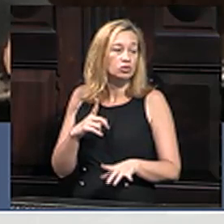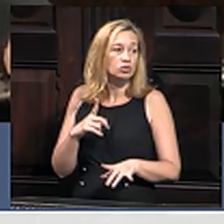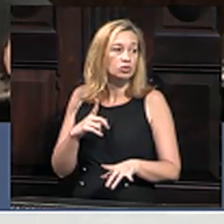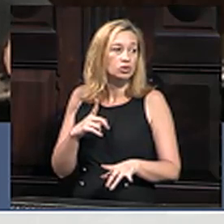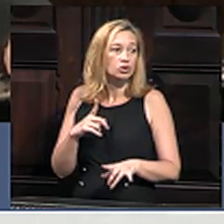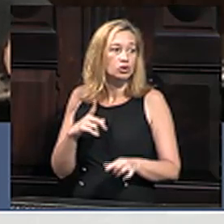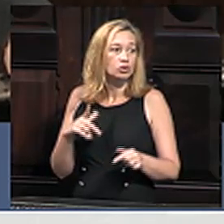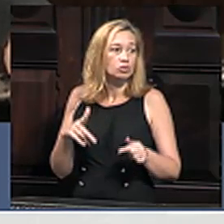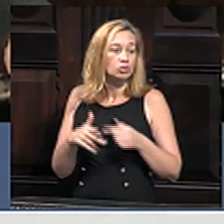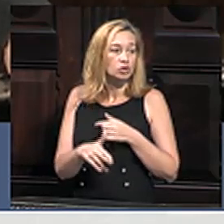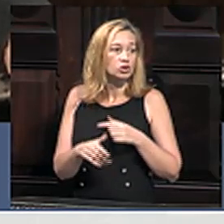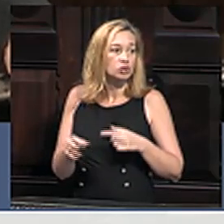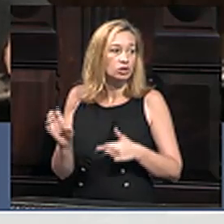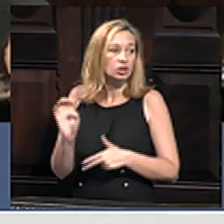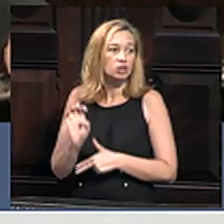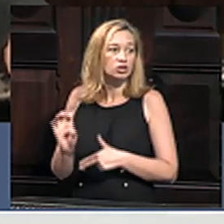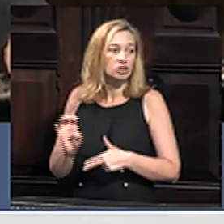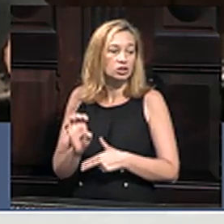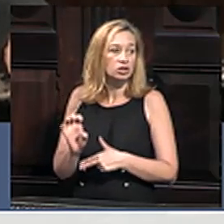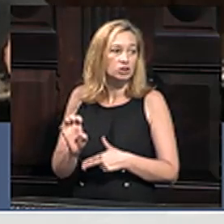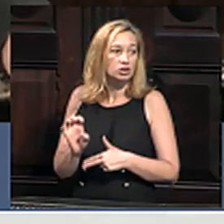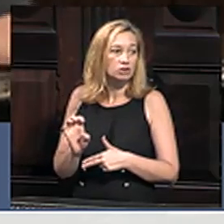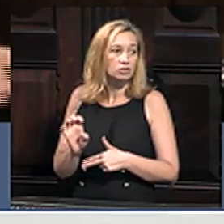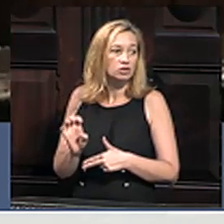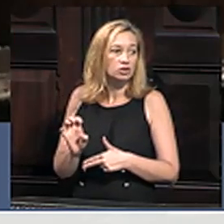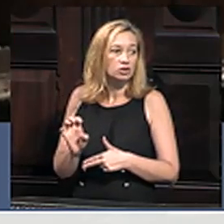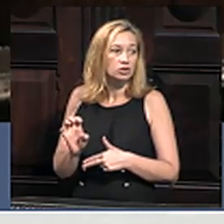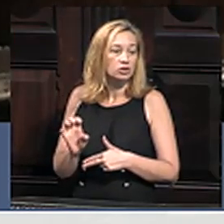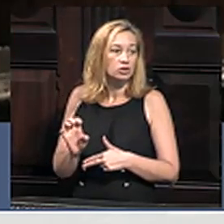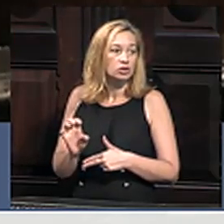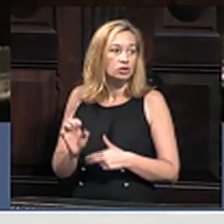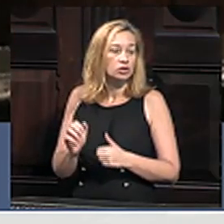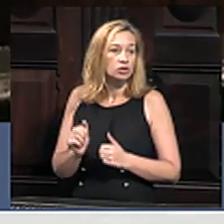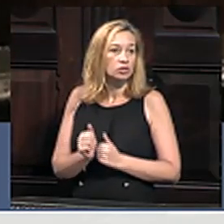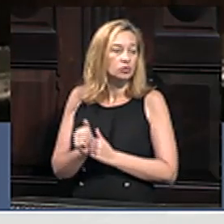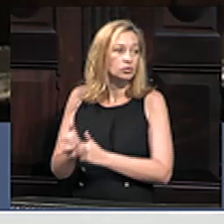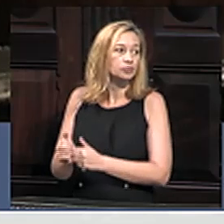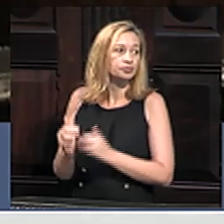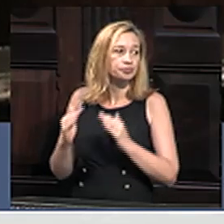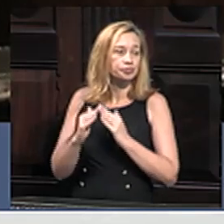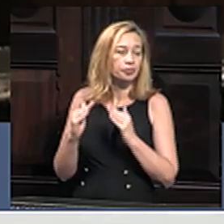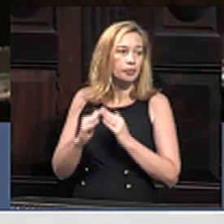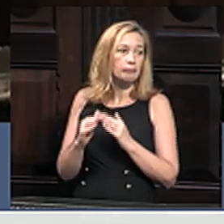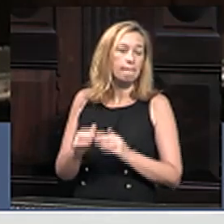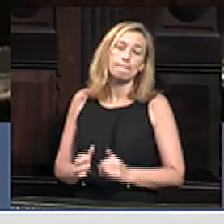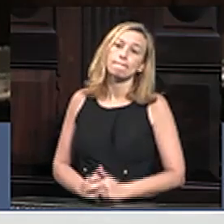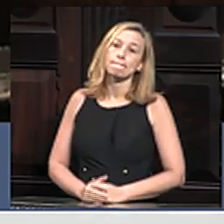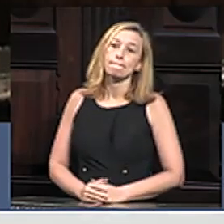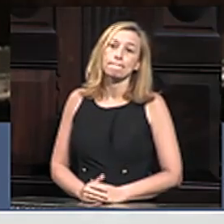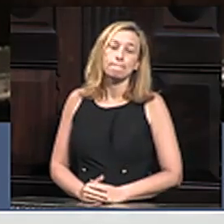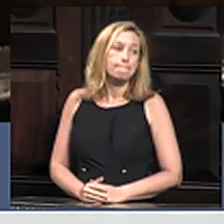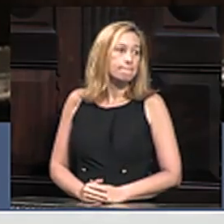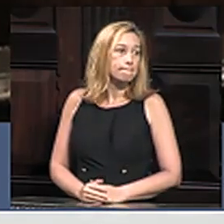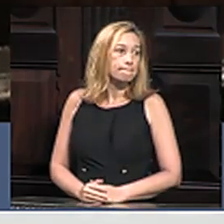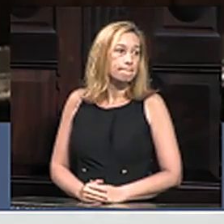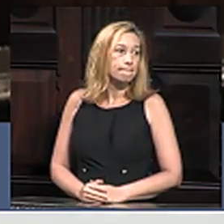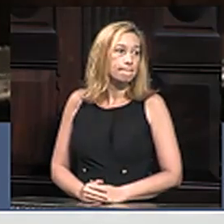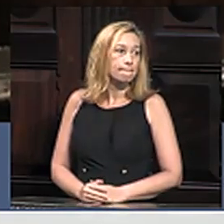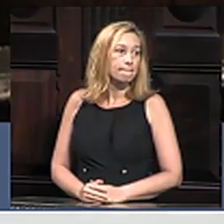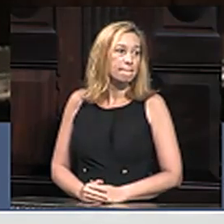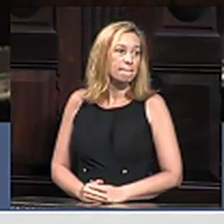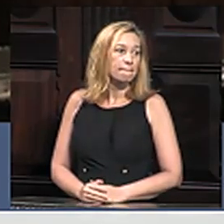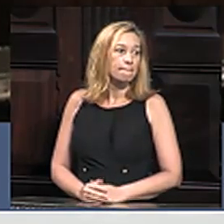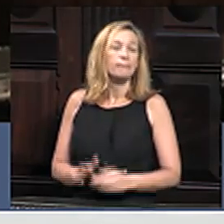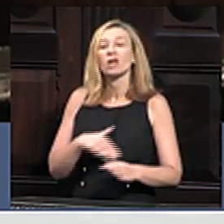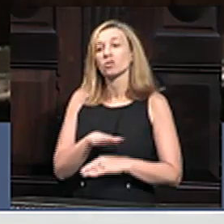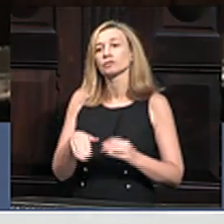que nos reconduziu essa casa, foram 91 leis nesse período, em benefício de toda a